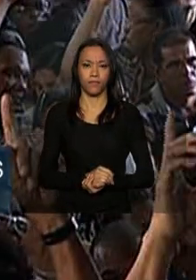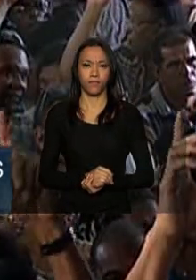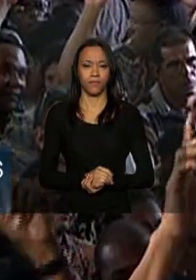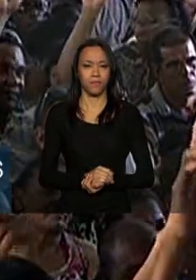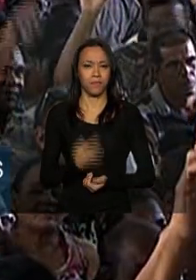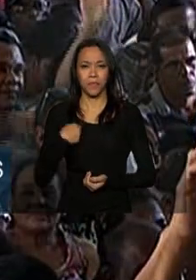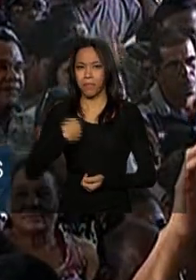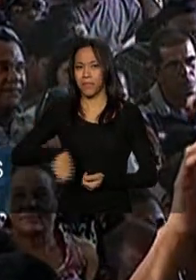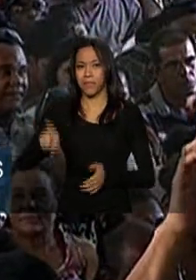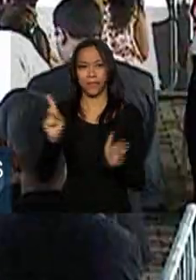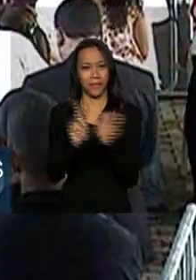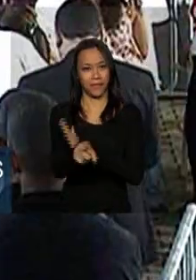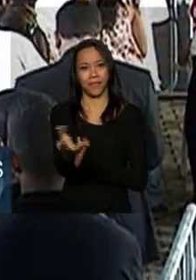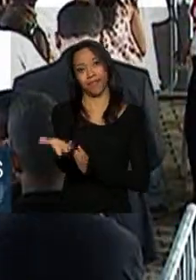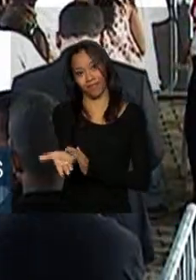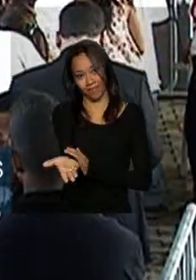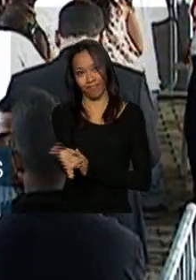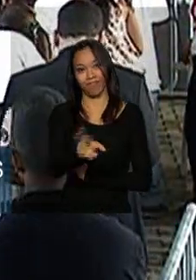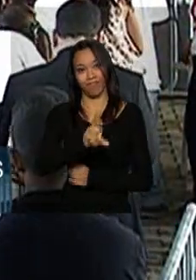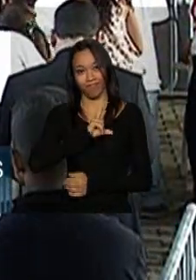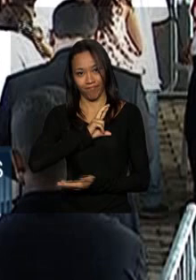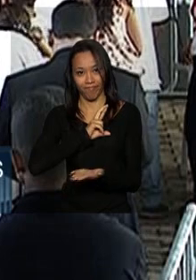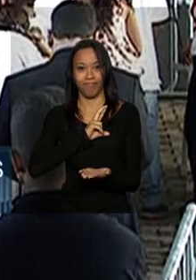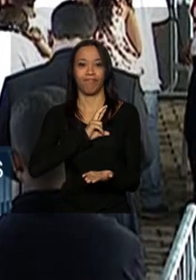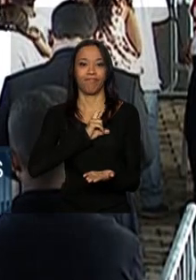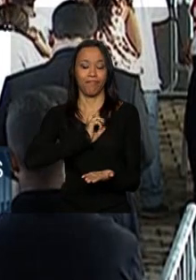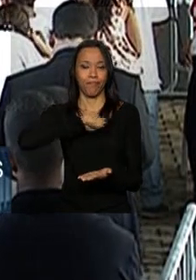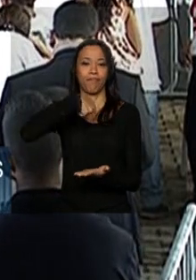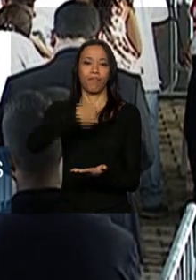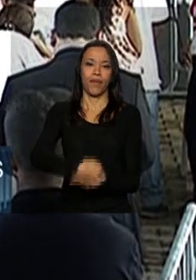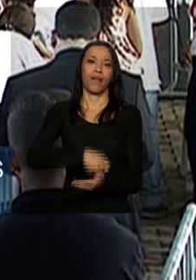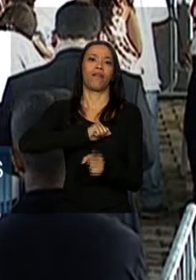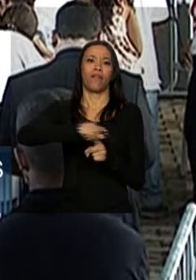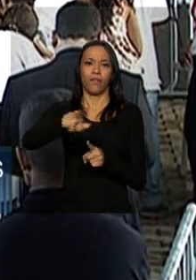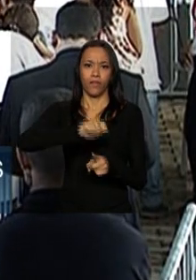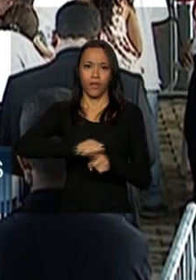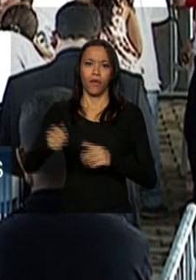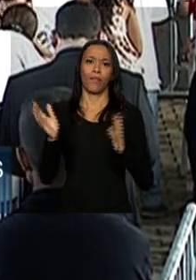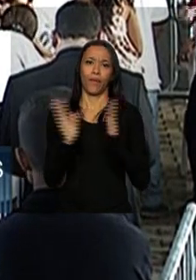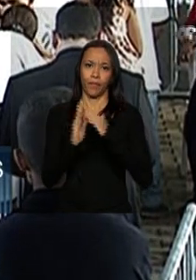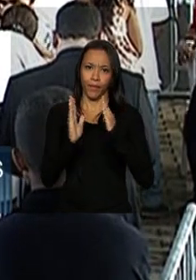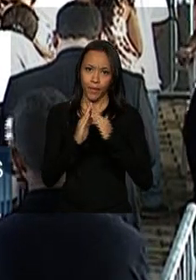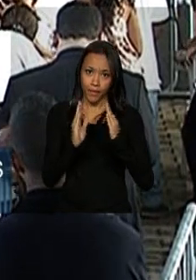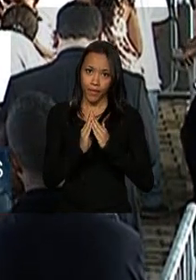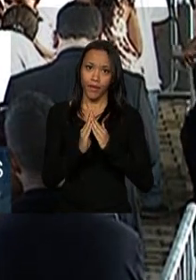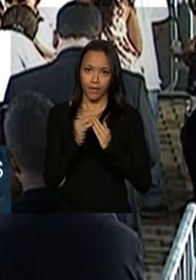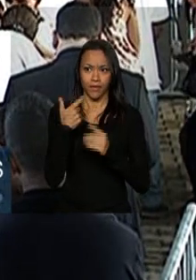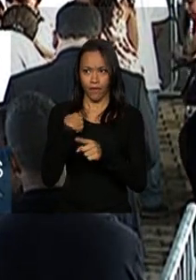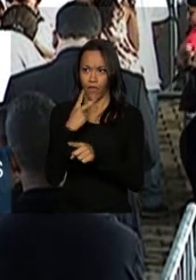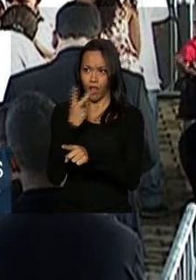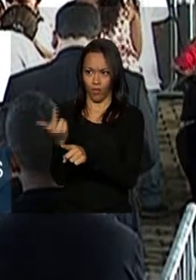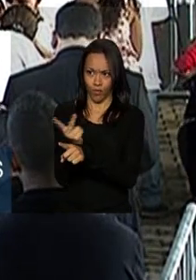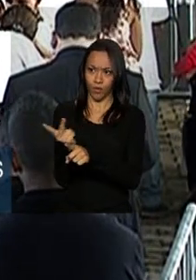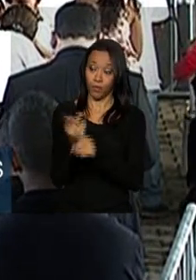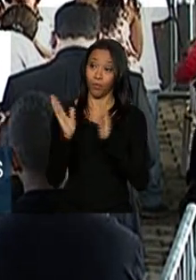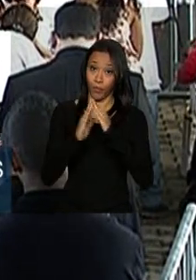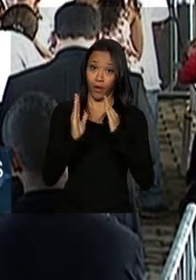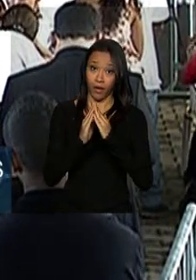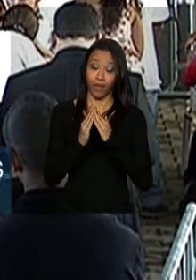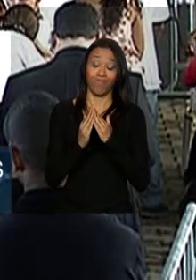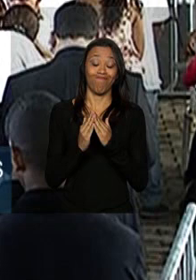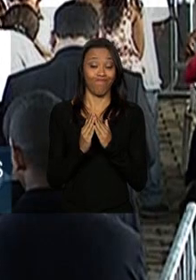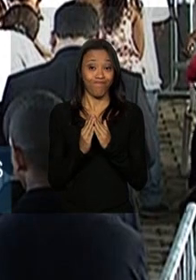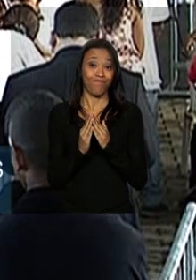Nem preciso perguntar mais. E pagava aluguel para morar, não é, governador Pezão, Eduardo Paes? Numa